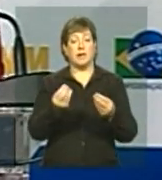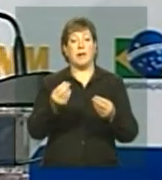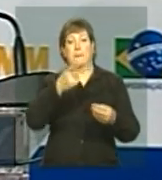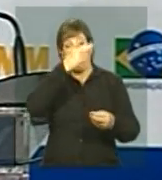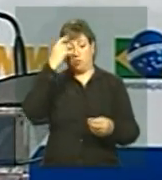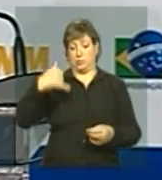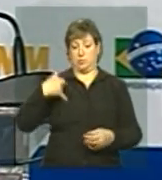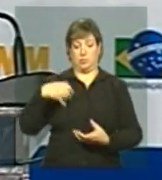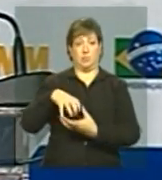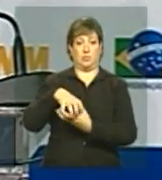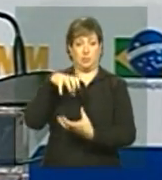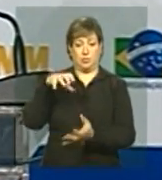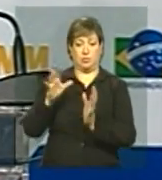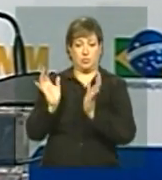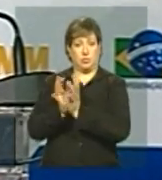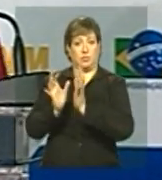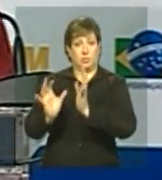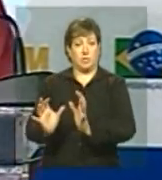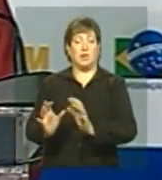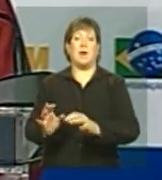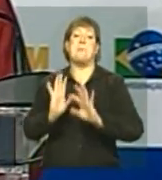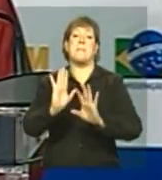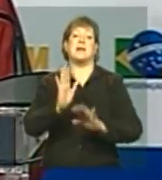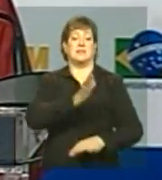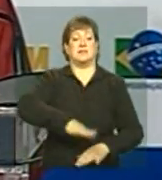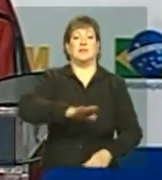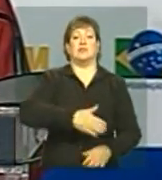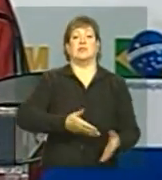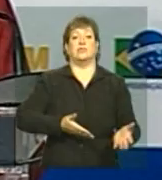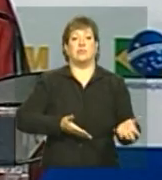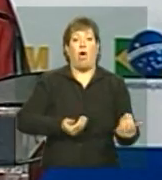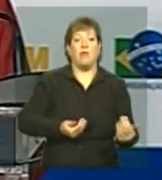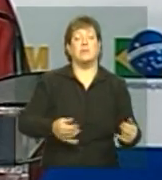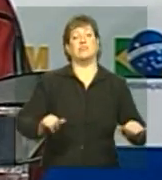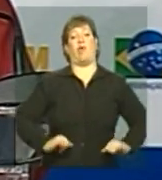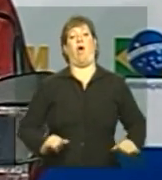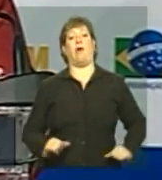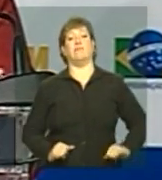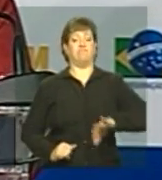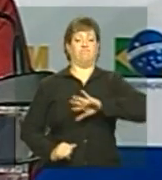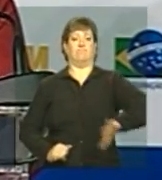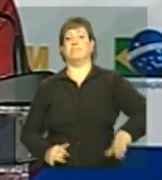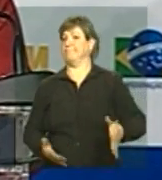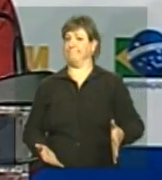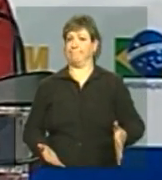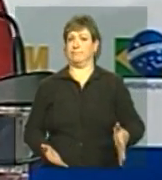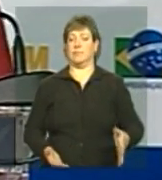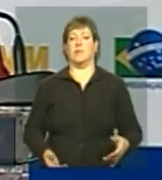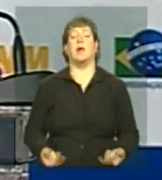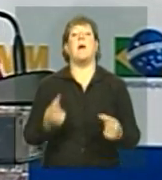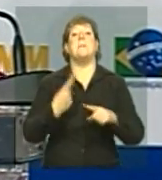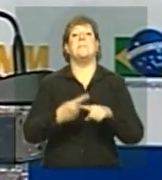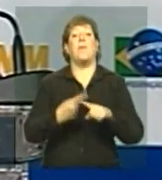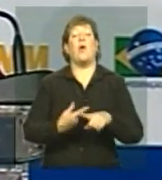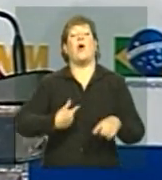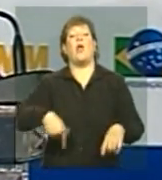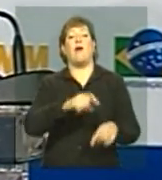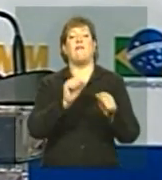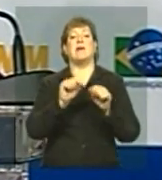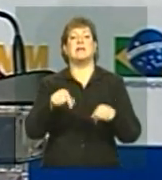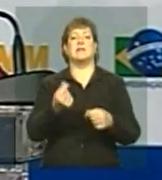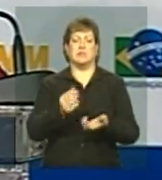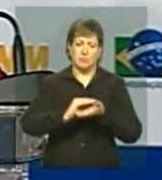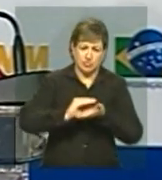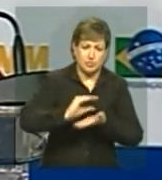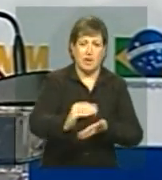velhas em detrimento das crianças e dos muito jovens. E por que nós fazemos isso dando para